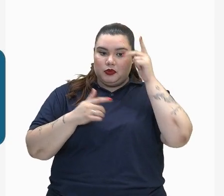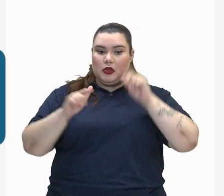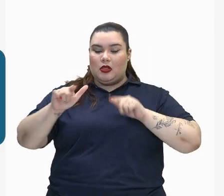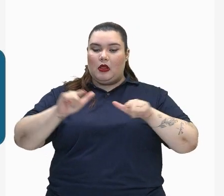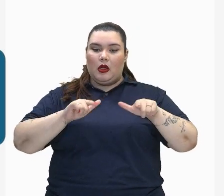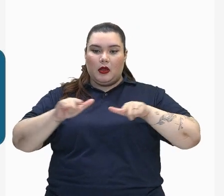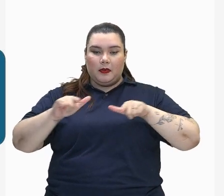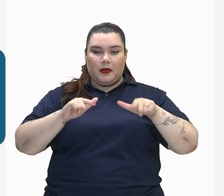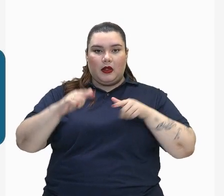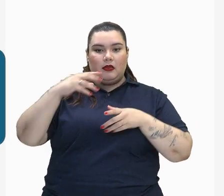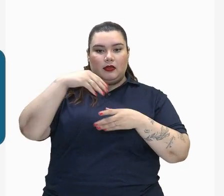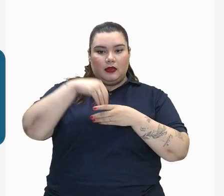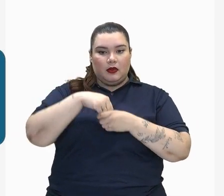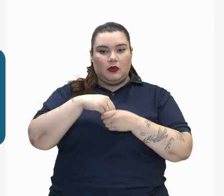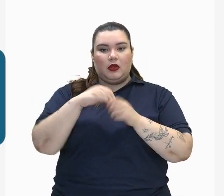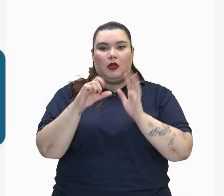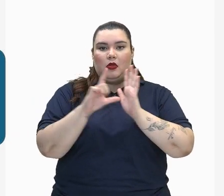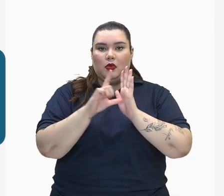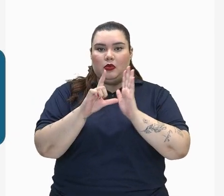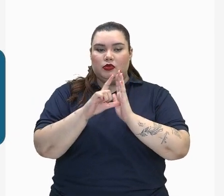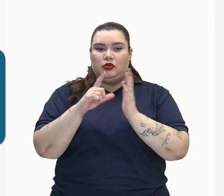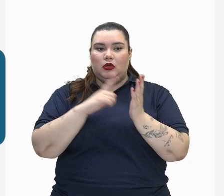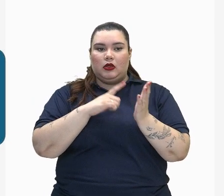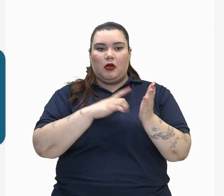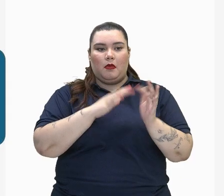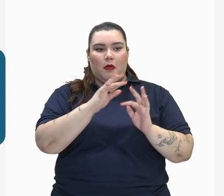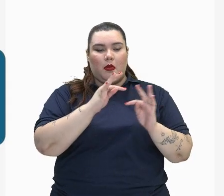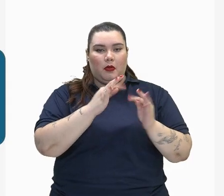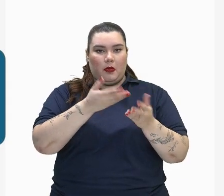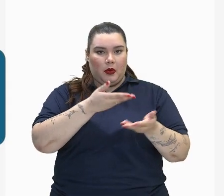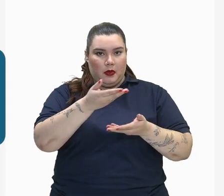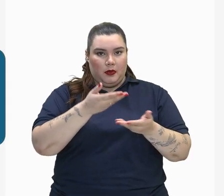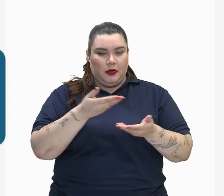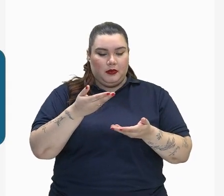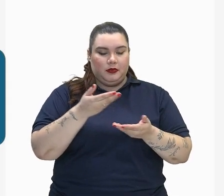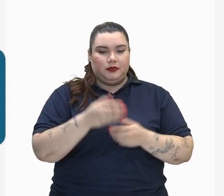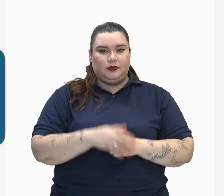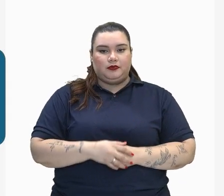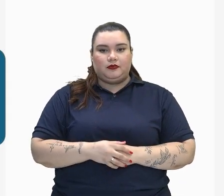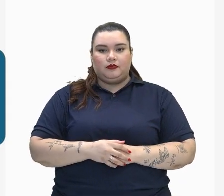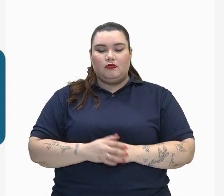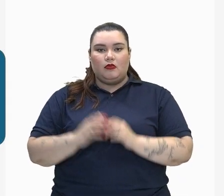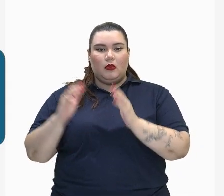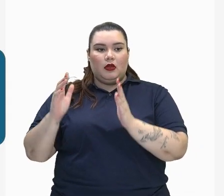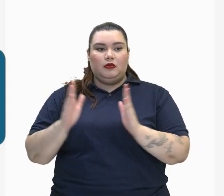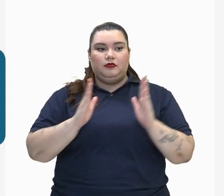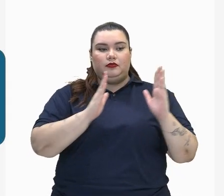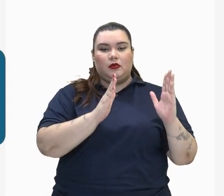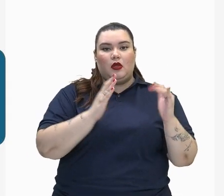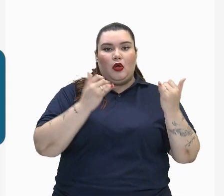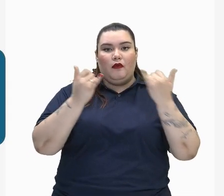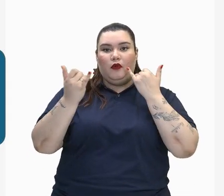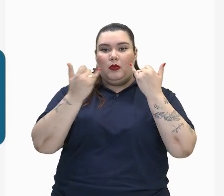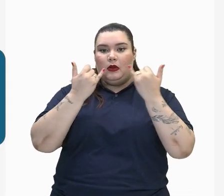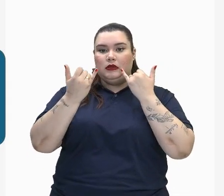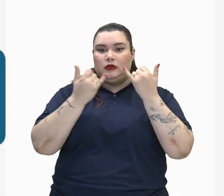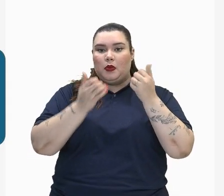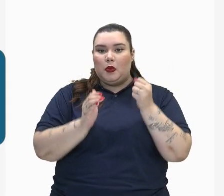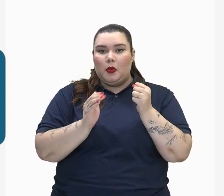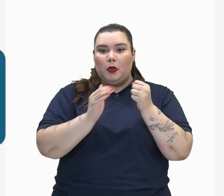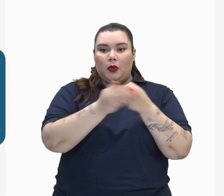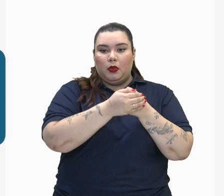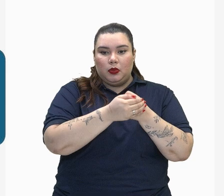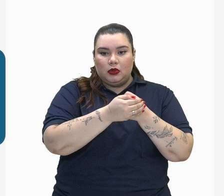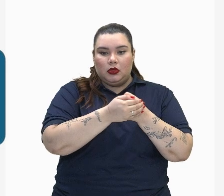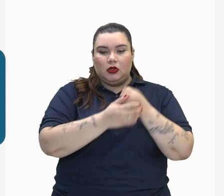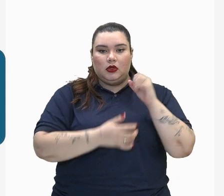escritório e atendendo, né, os telefonemas. As informações implícitas são